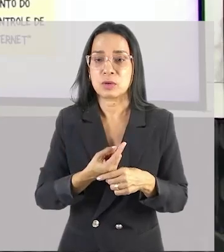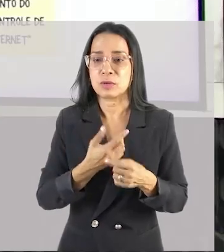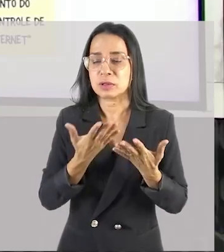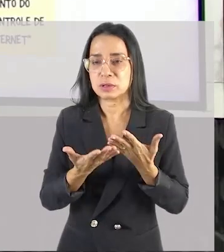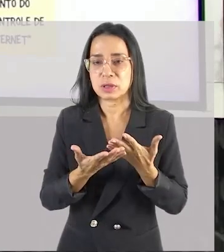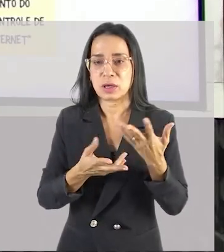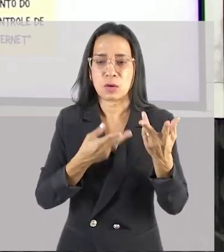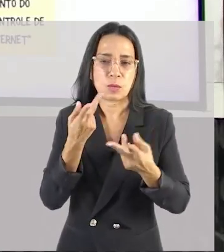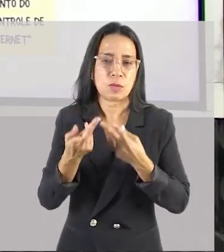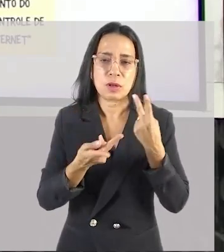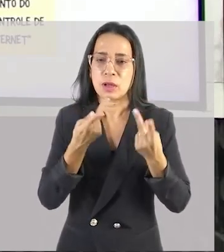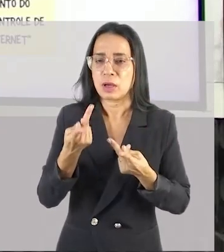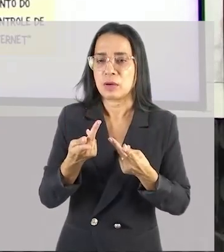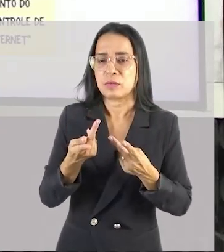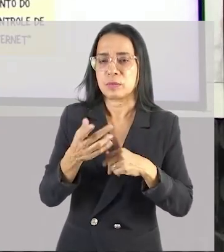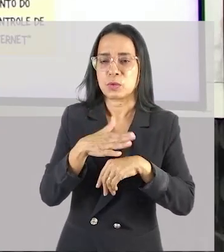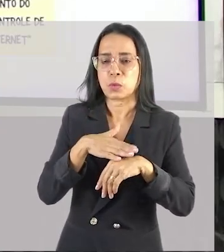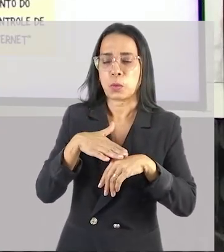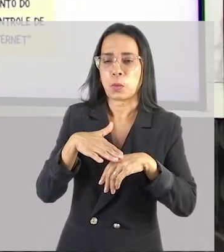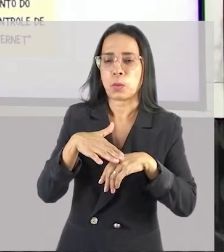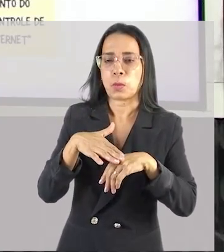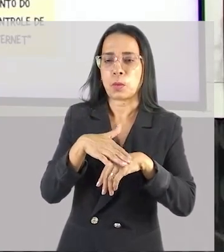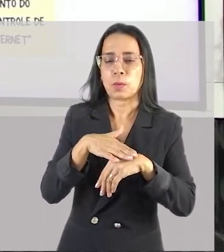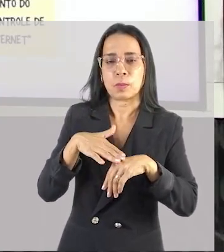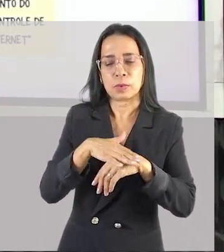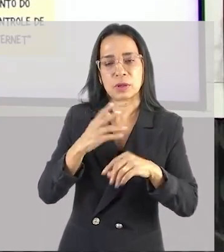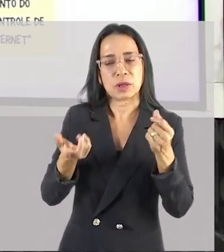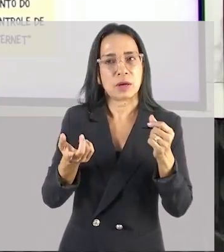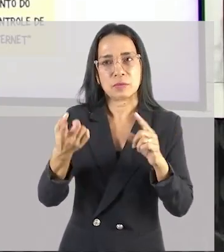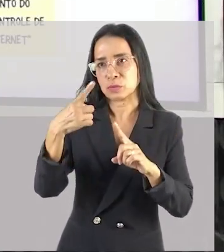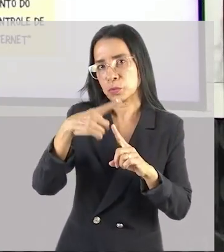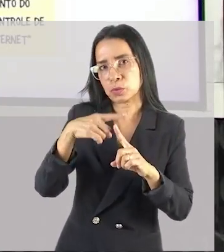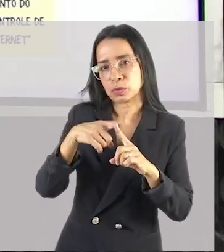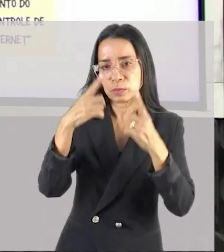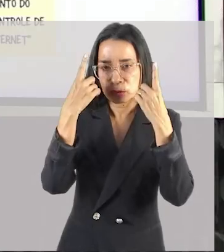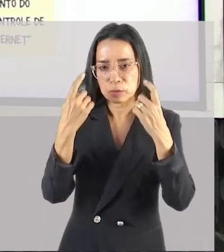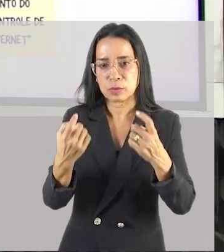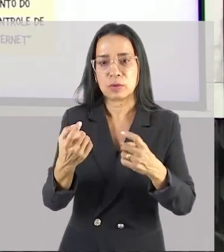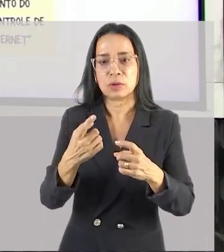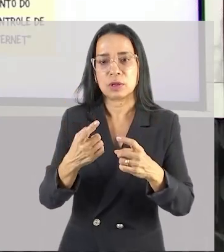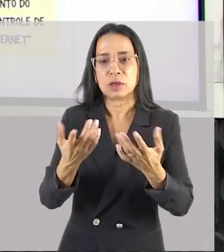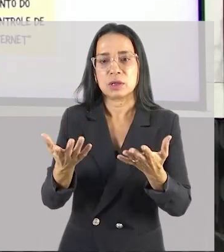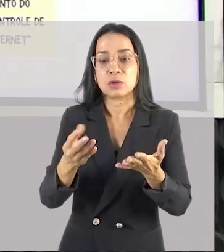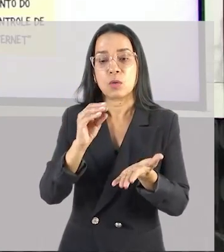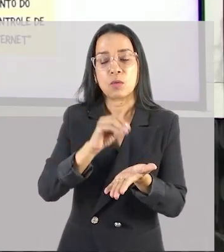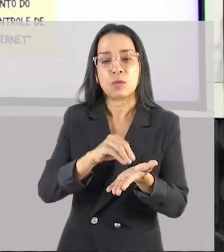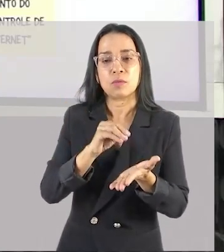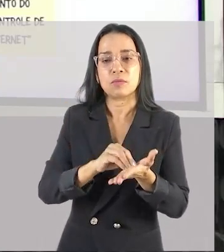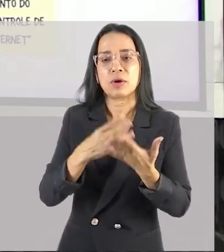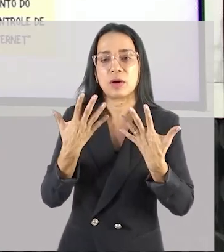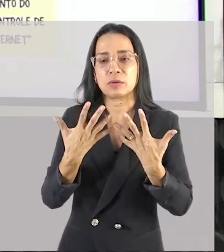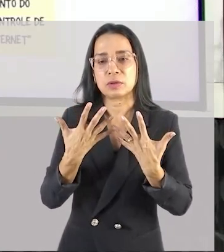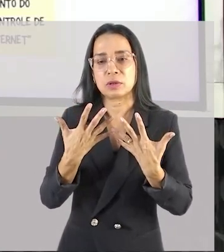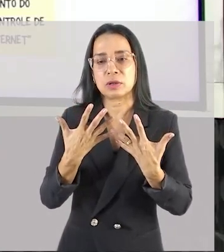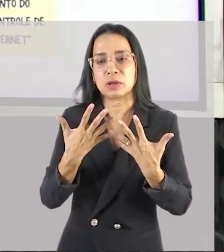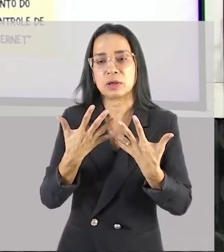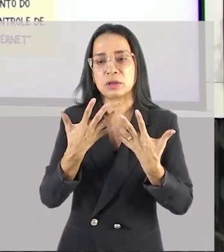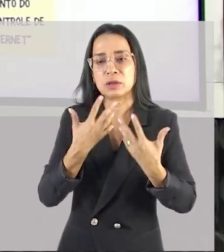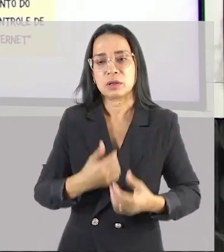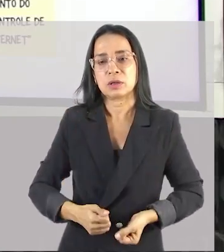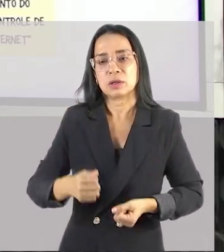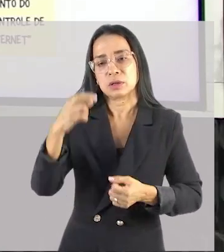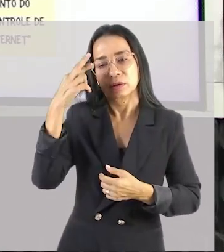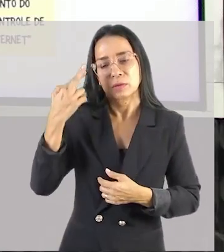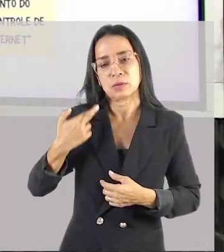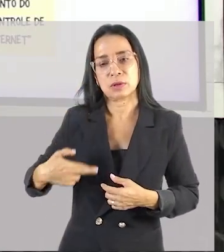mais diversos tipos, e aí ó, o eixo cidadania aparecendo de novo, tá? Caminhos, você tinha que citar 2 caminhos para